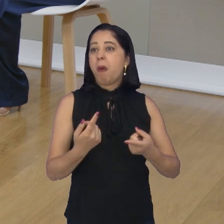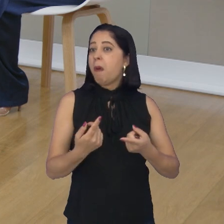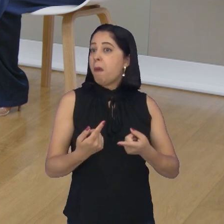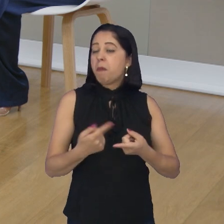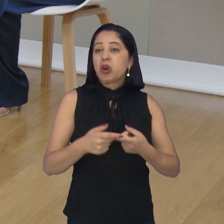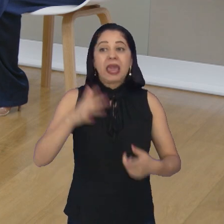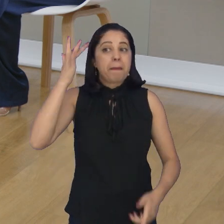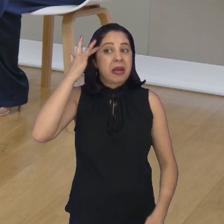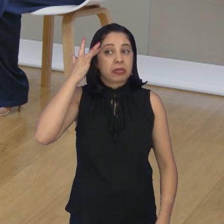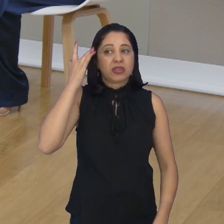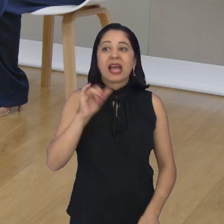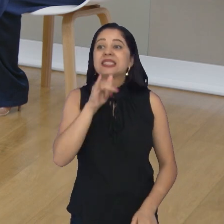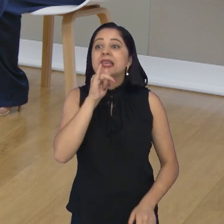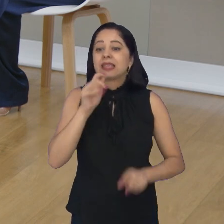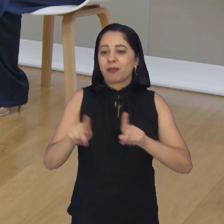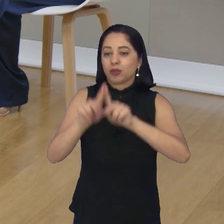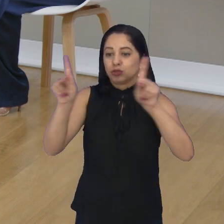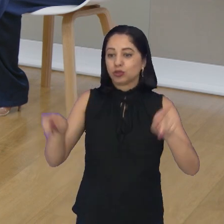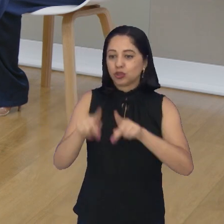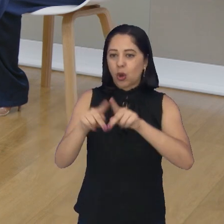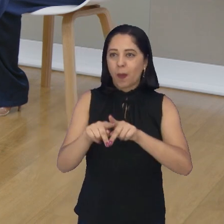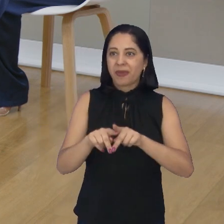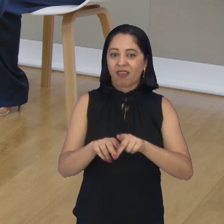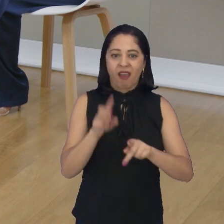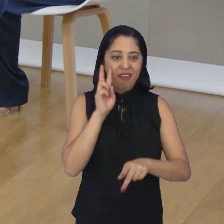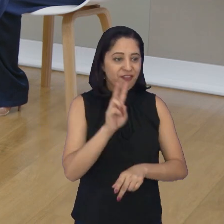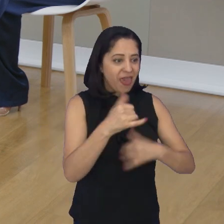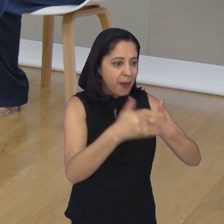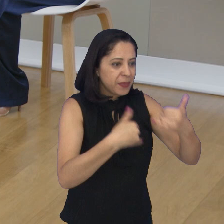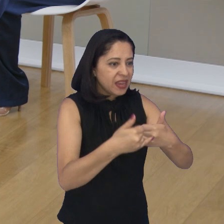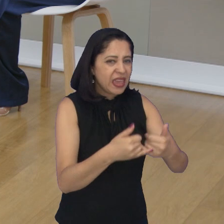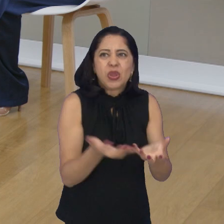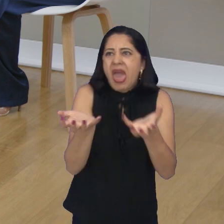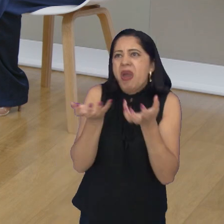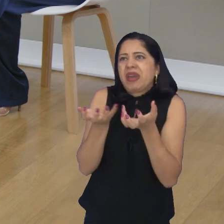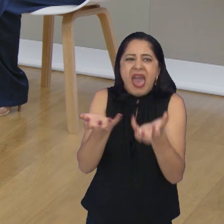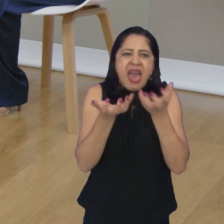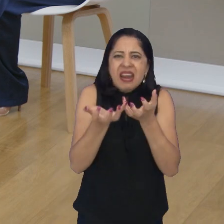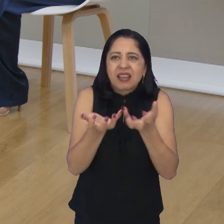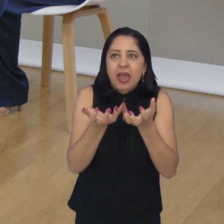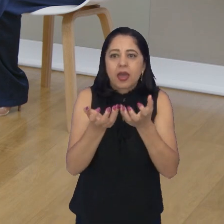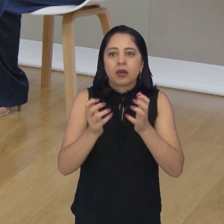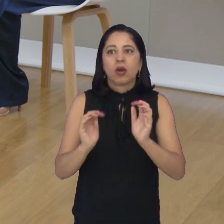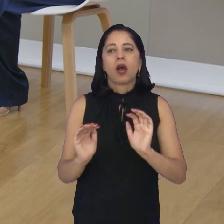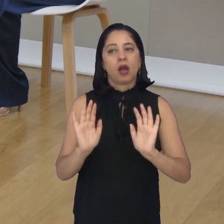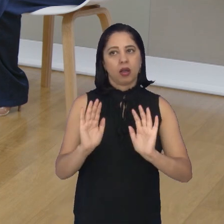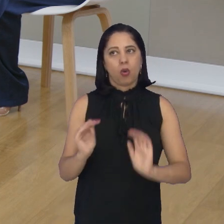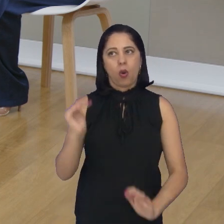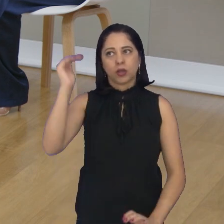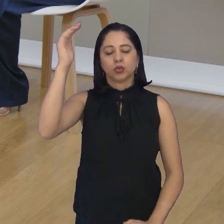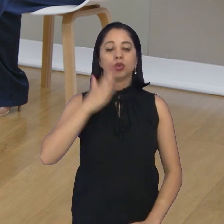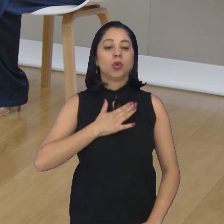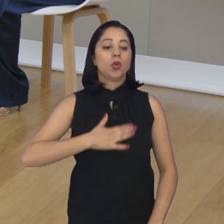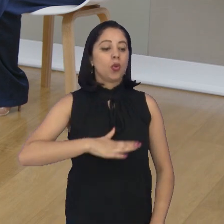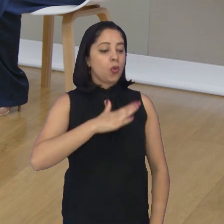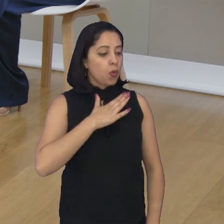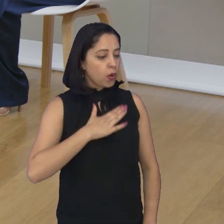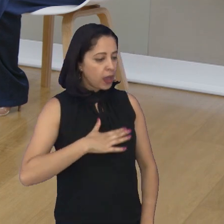e a maneira que ela vai encontrar para se comunicar é se jogando no chão. Então, ela precisa de um adulto cuidador calmo, que faça